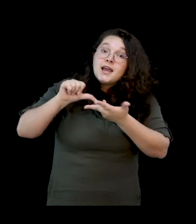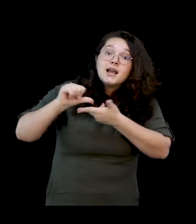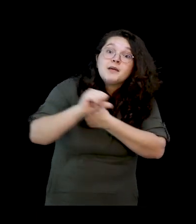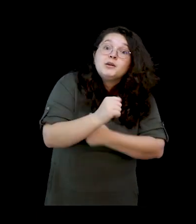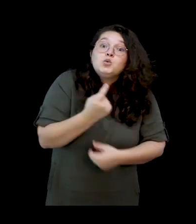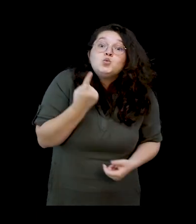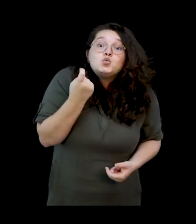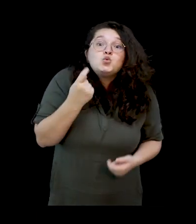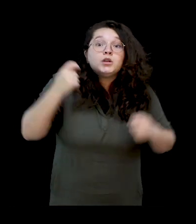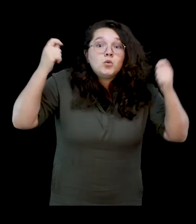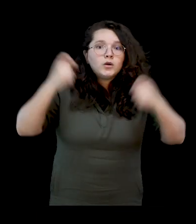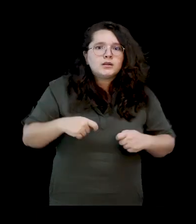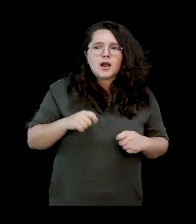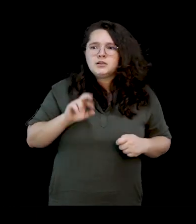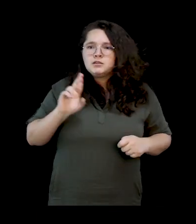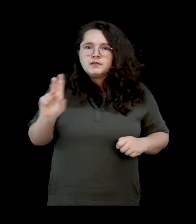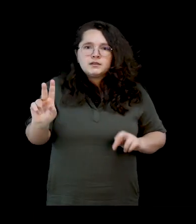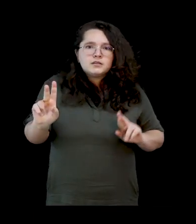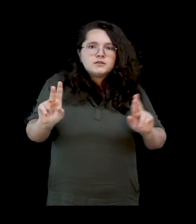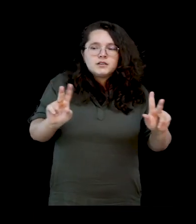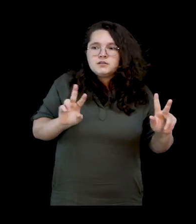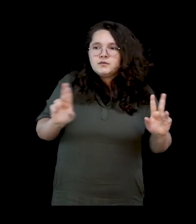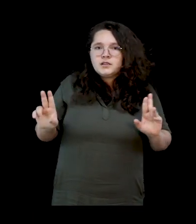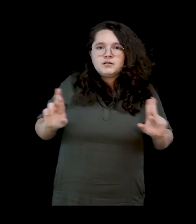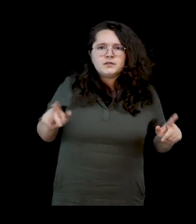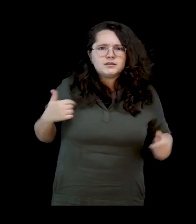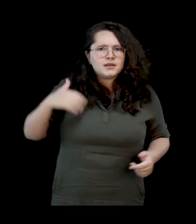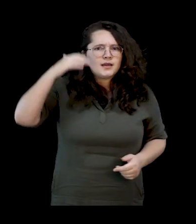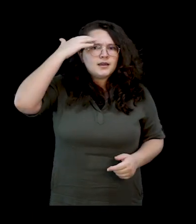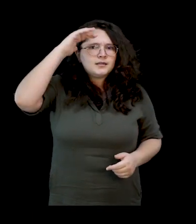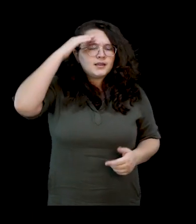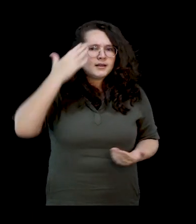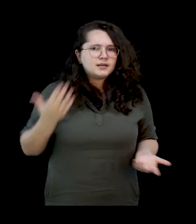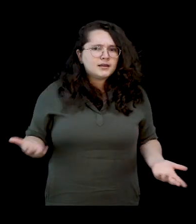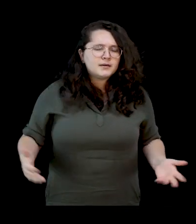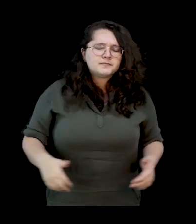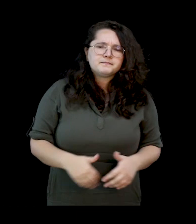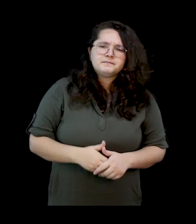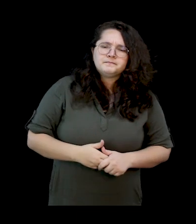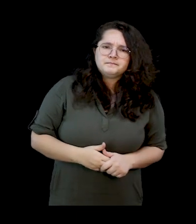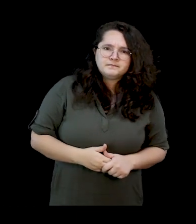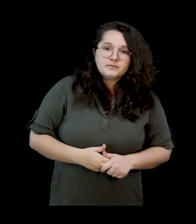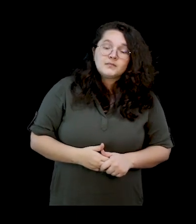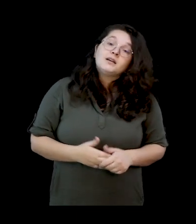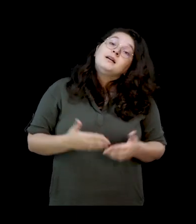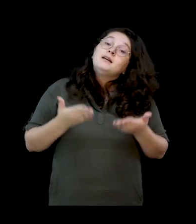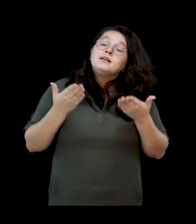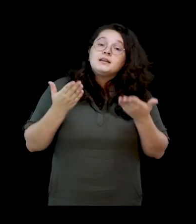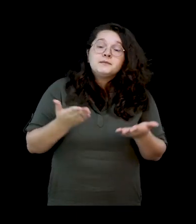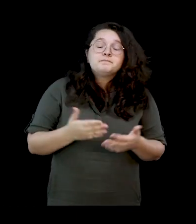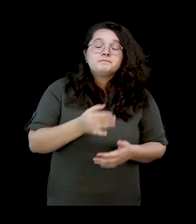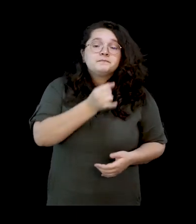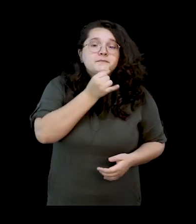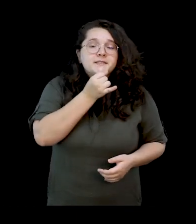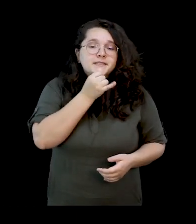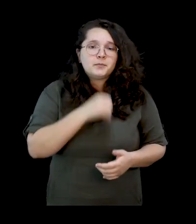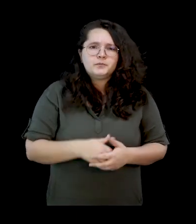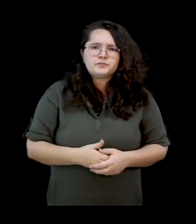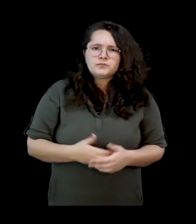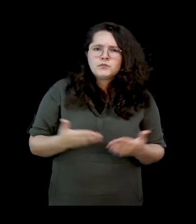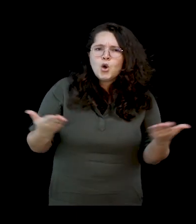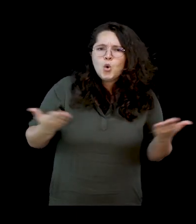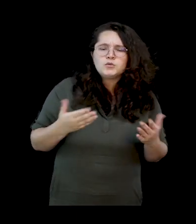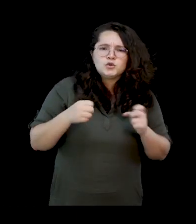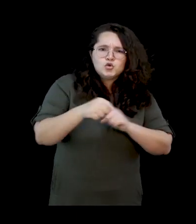distinguir entre produtos culturais, ou entre alegados produtos culturais, né? Isto deriva, se nós estivéssemos numa